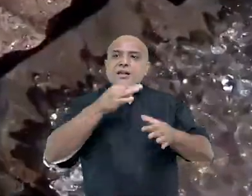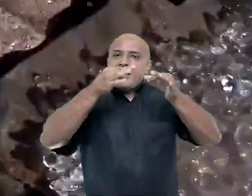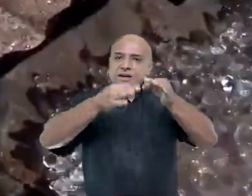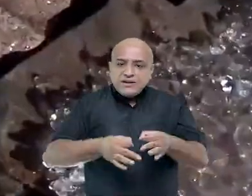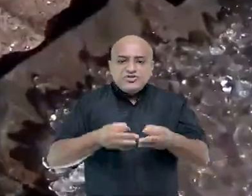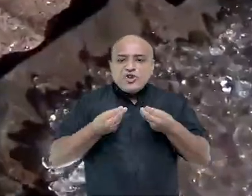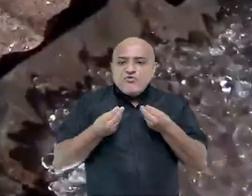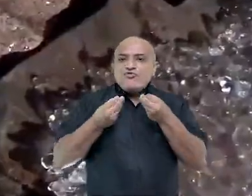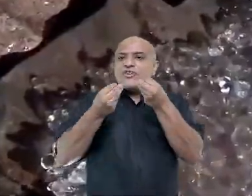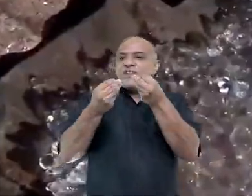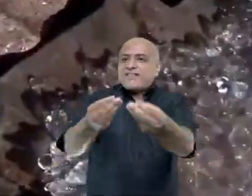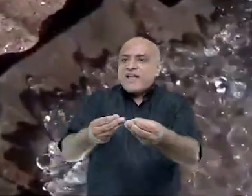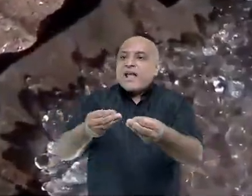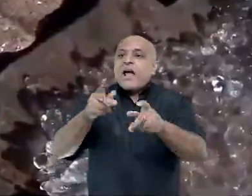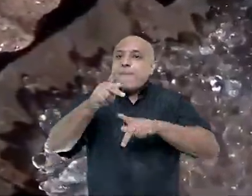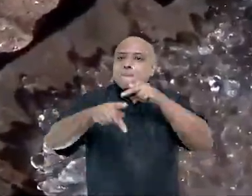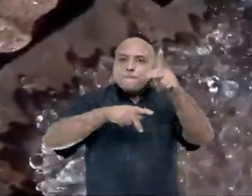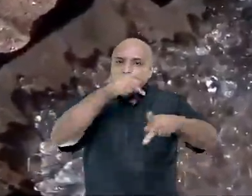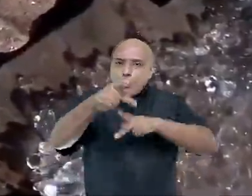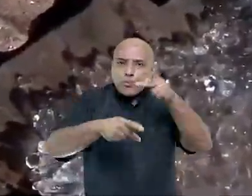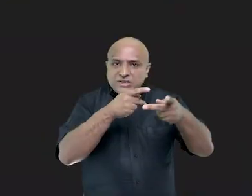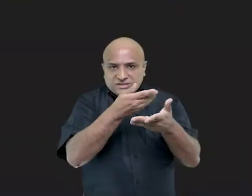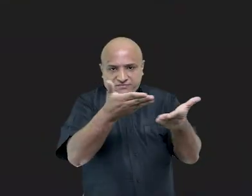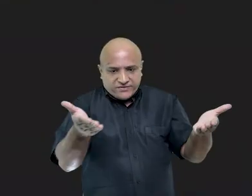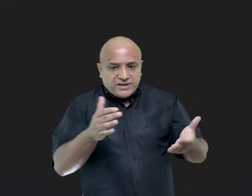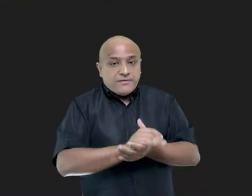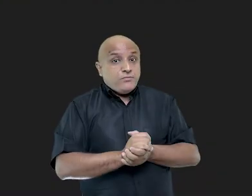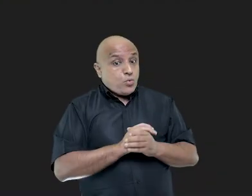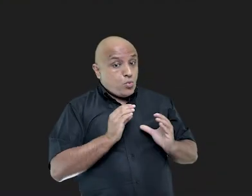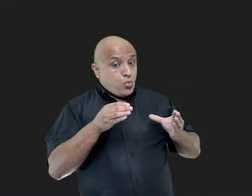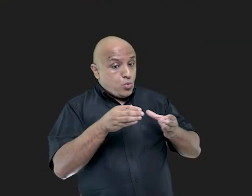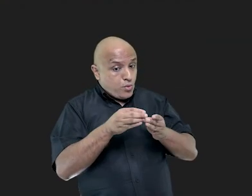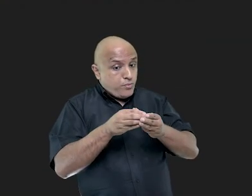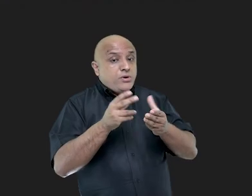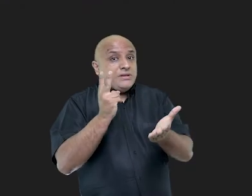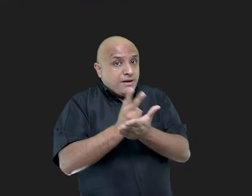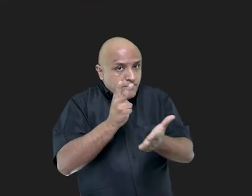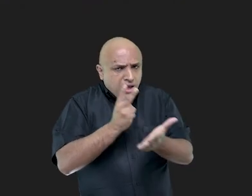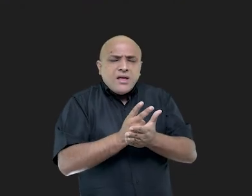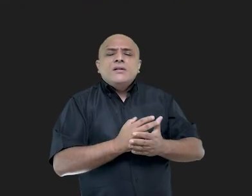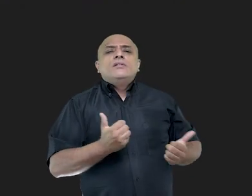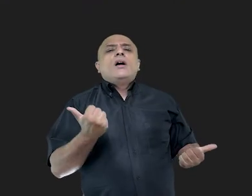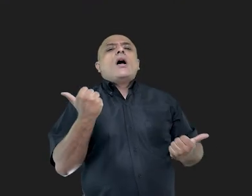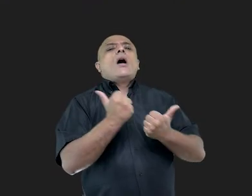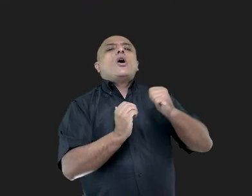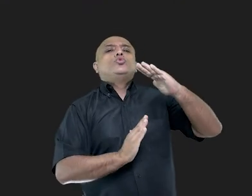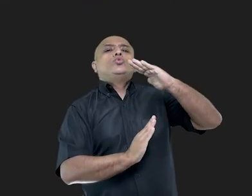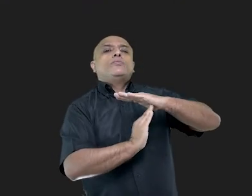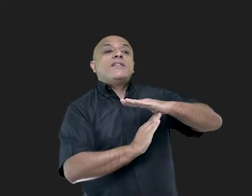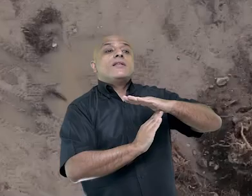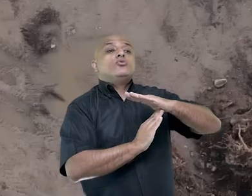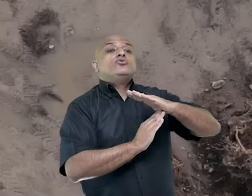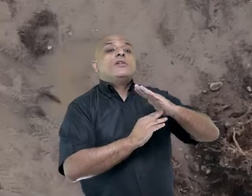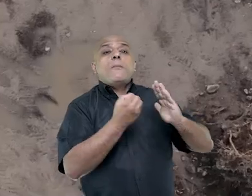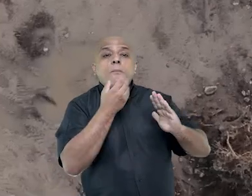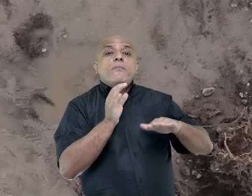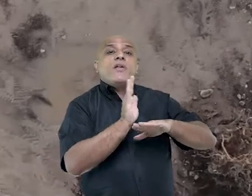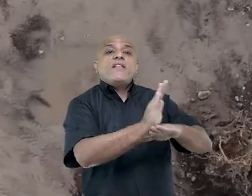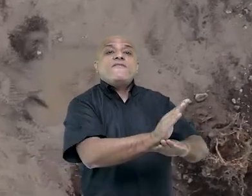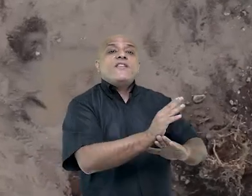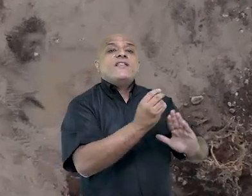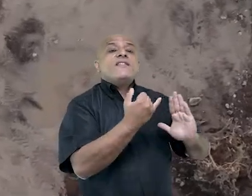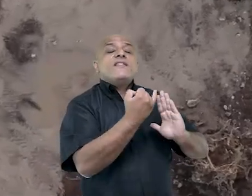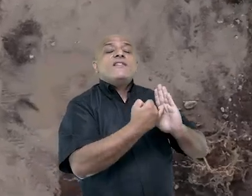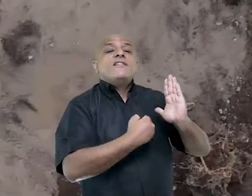o fornecimento às populações afetadas. O colegiado também manteve a suspensão de benefícios fiscais e o bloqueio